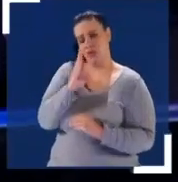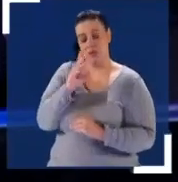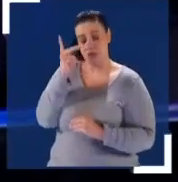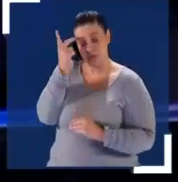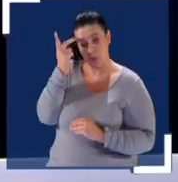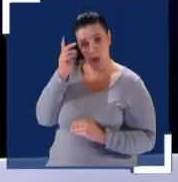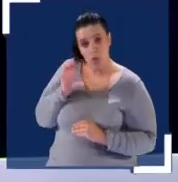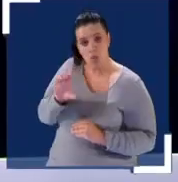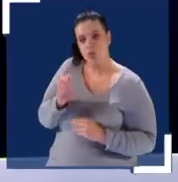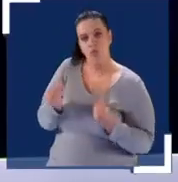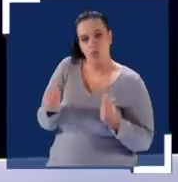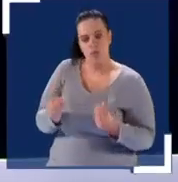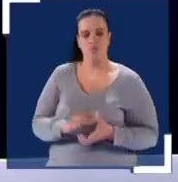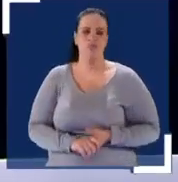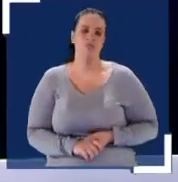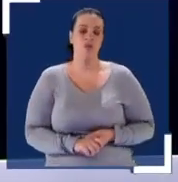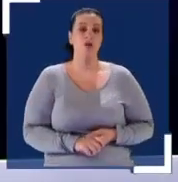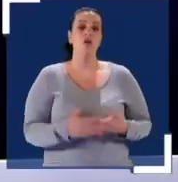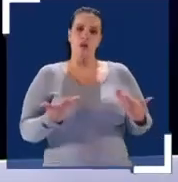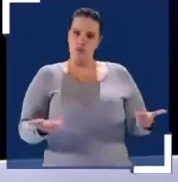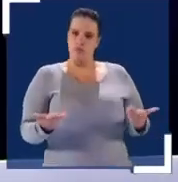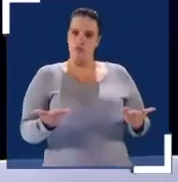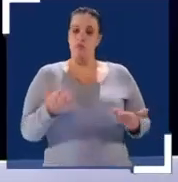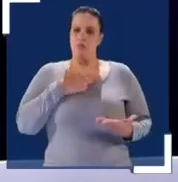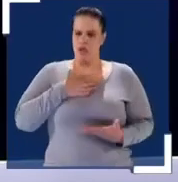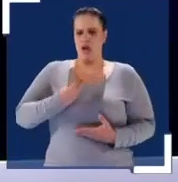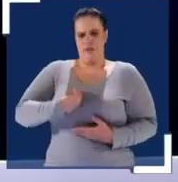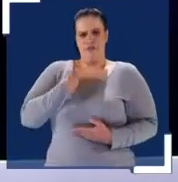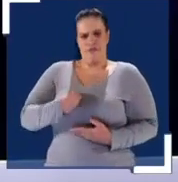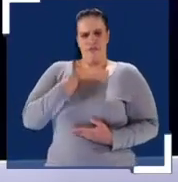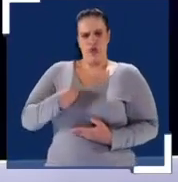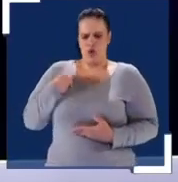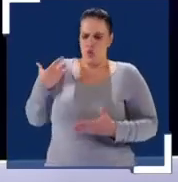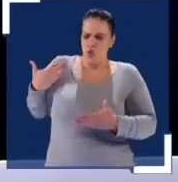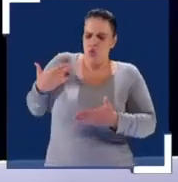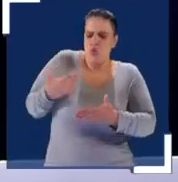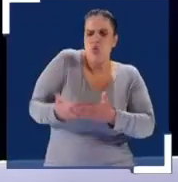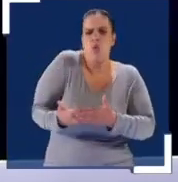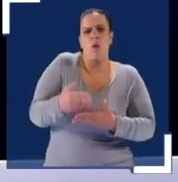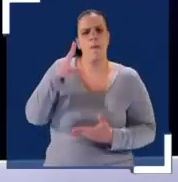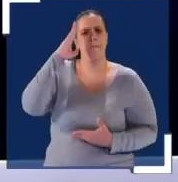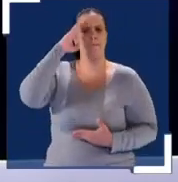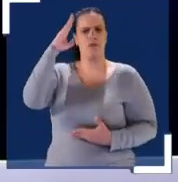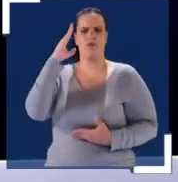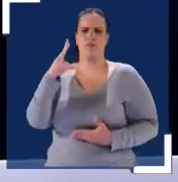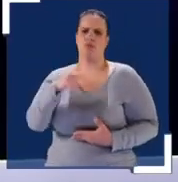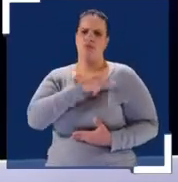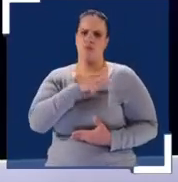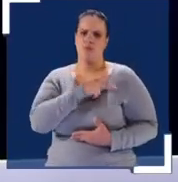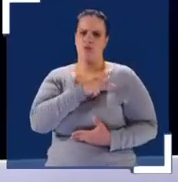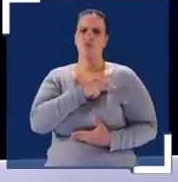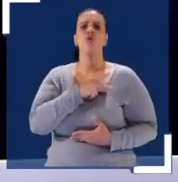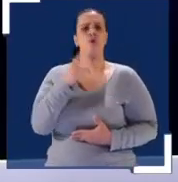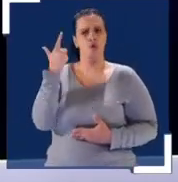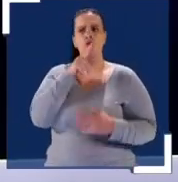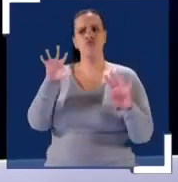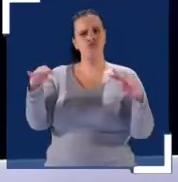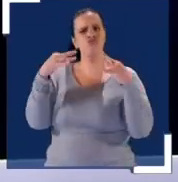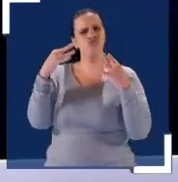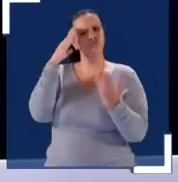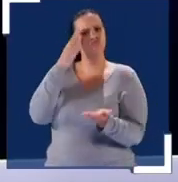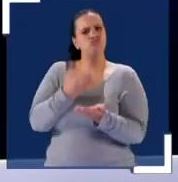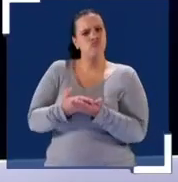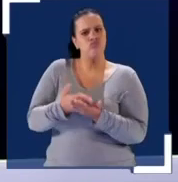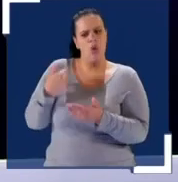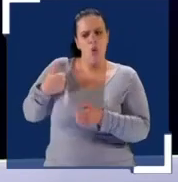paulista? Simone, toda a minha vida eu pautei principalmente no setor privado. Conquistei credibilidade ao longo